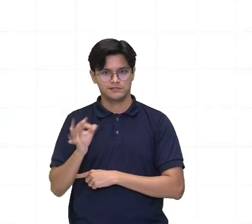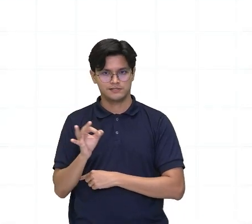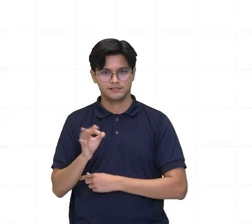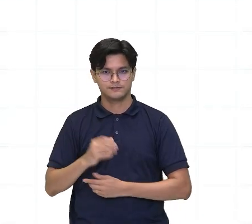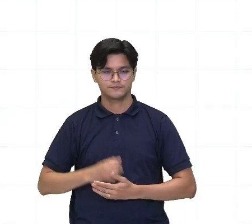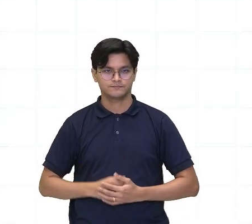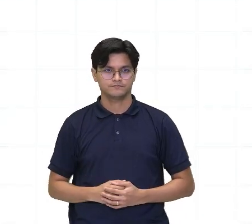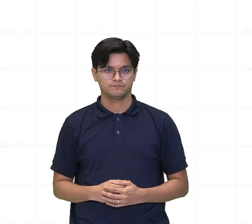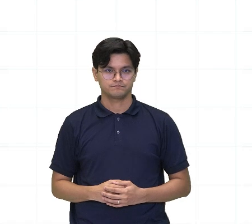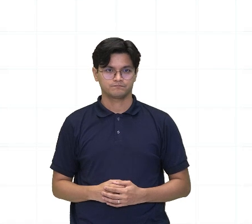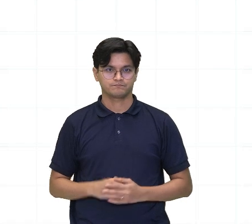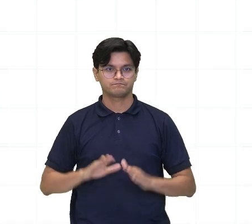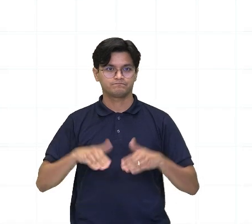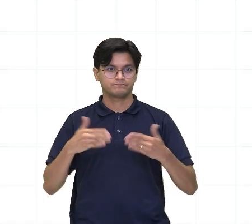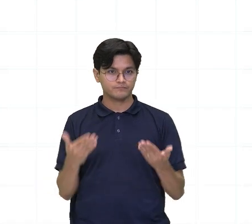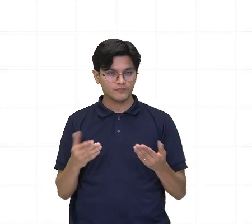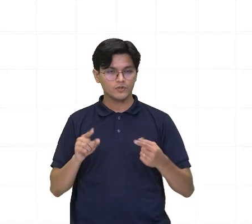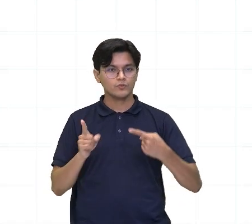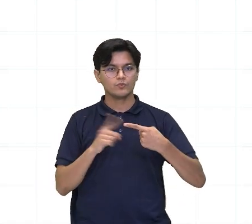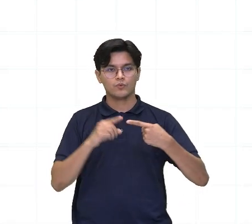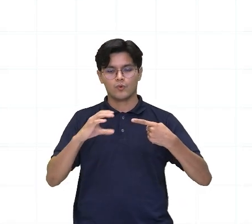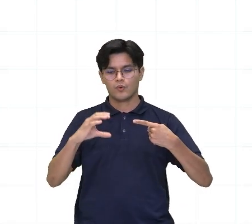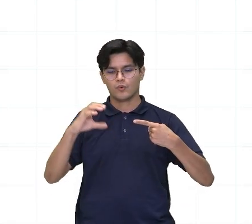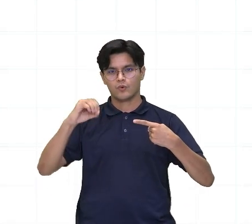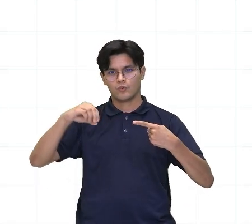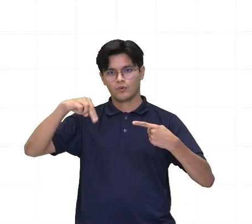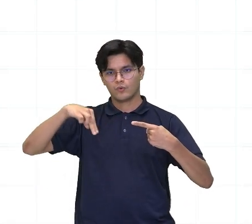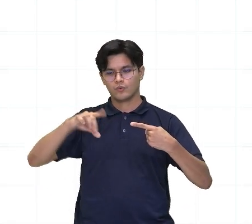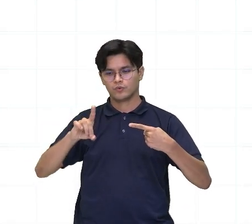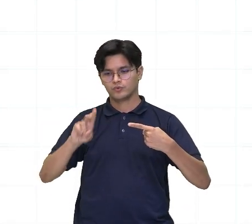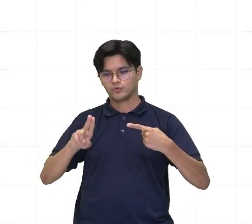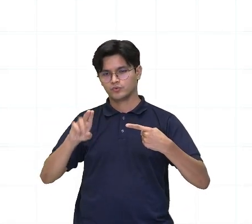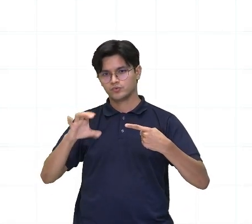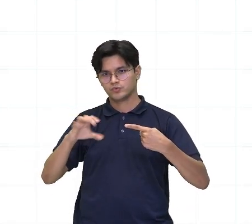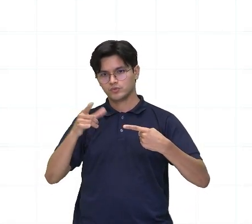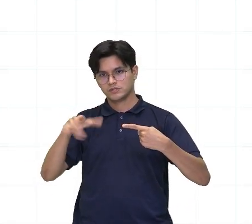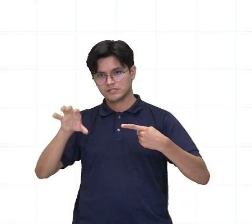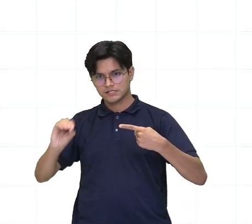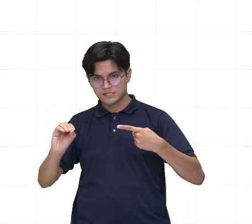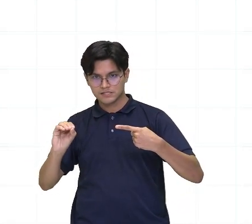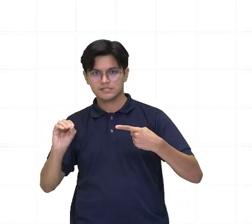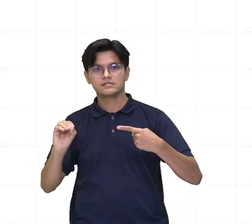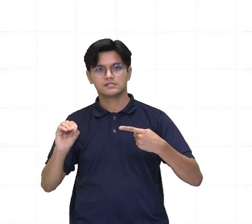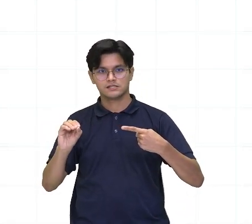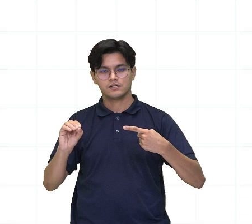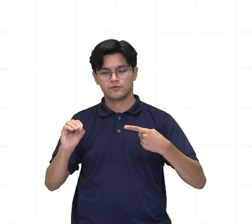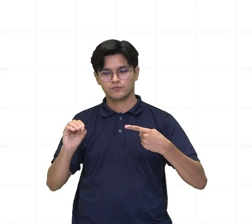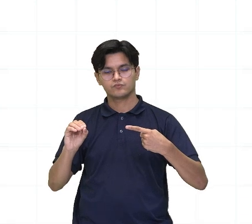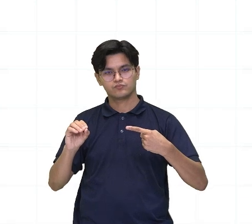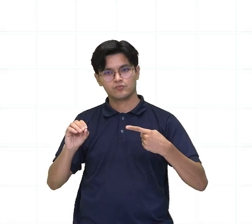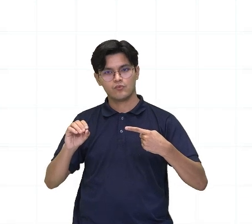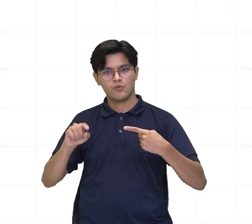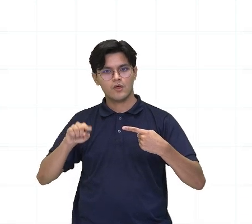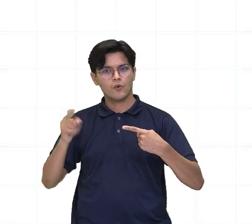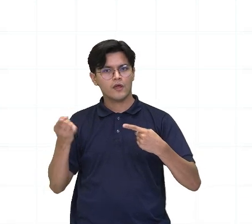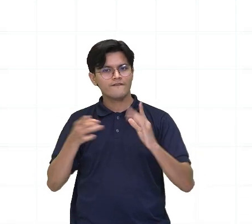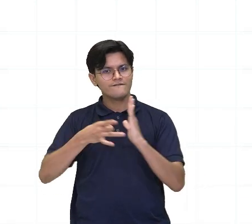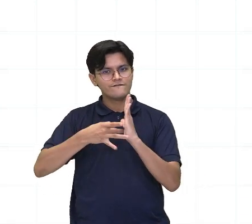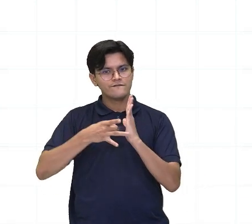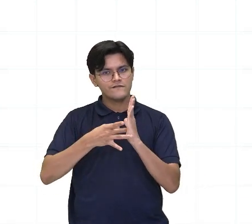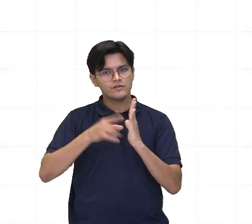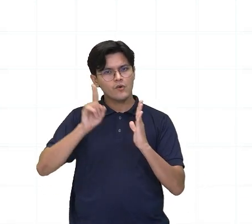térmica, o vidro, né? Ele é um mau condutor de calor, por isso que o calor